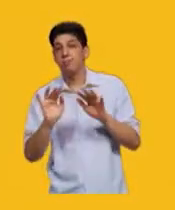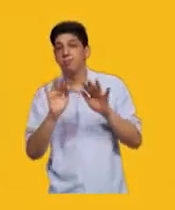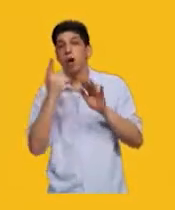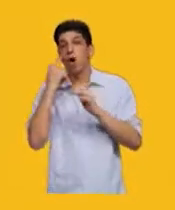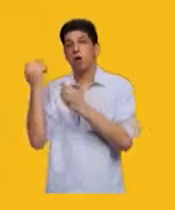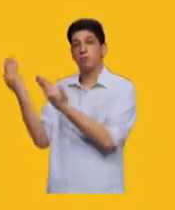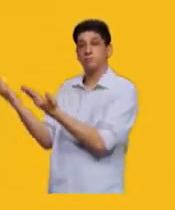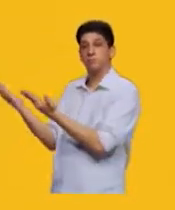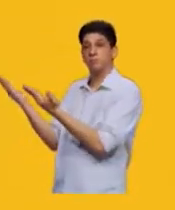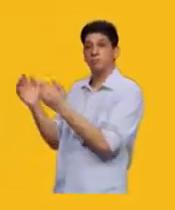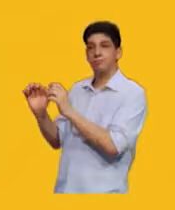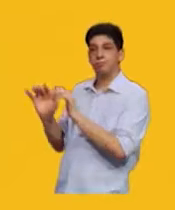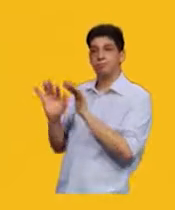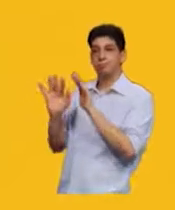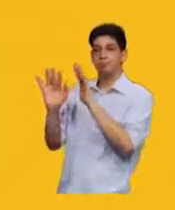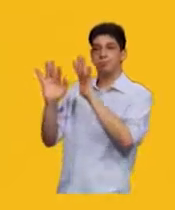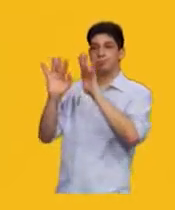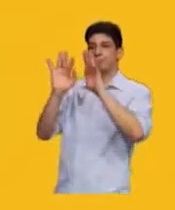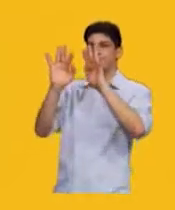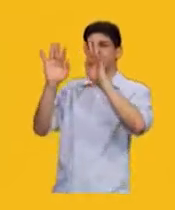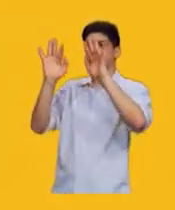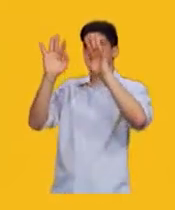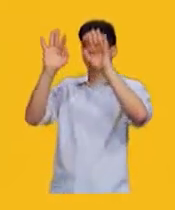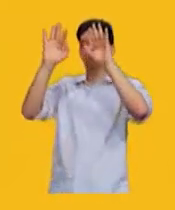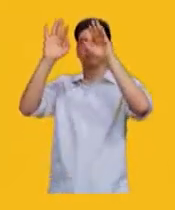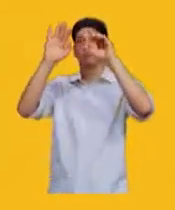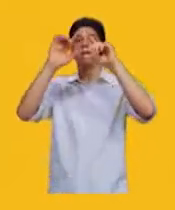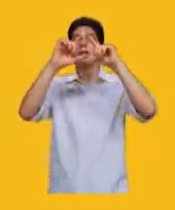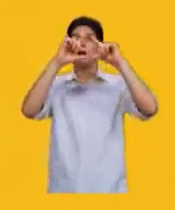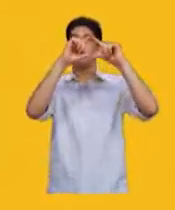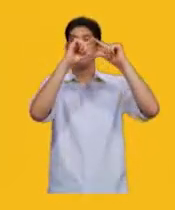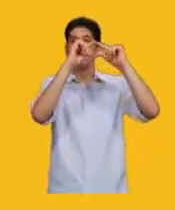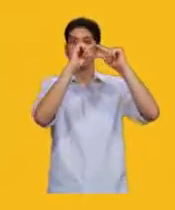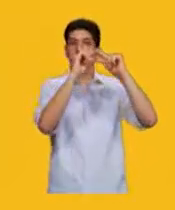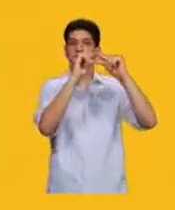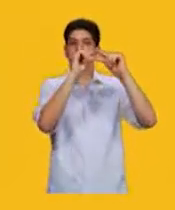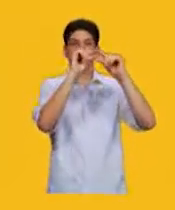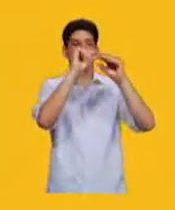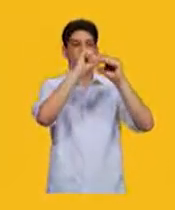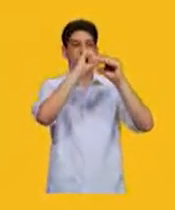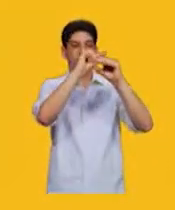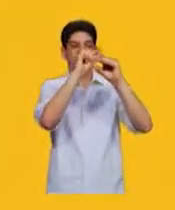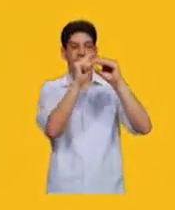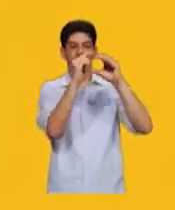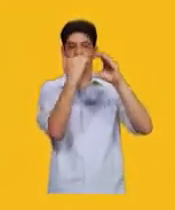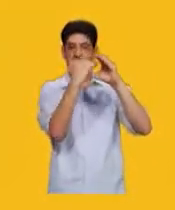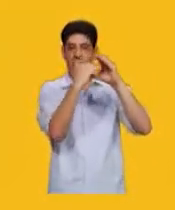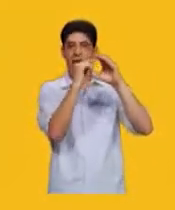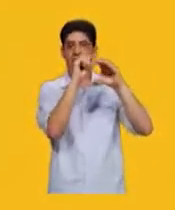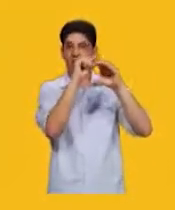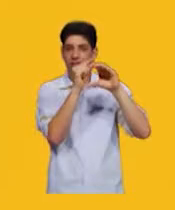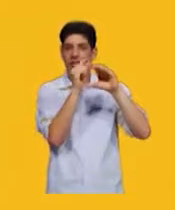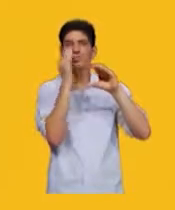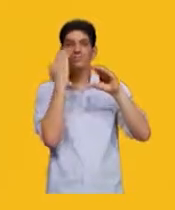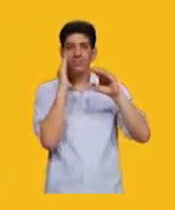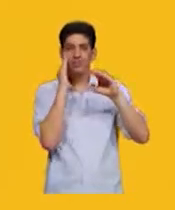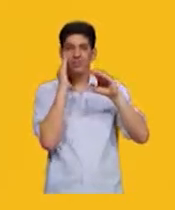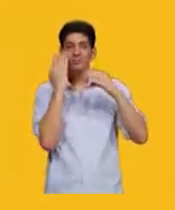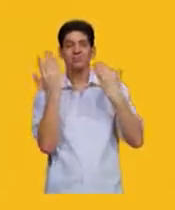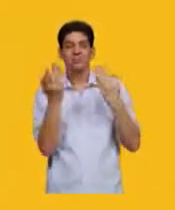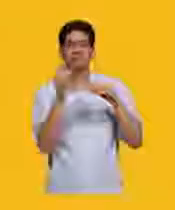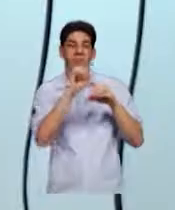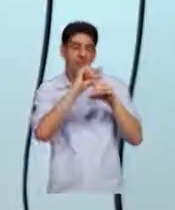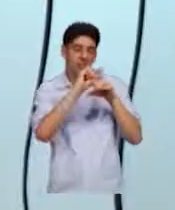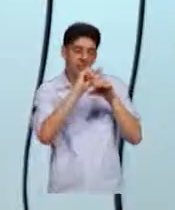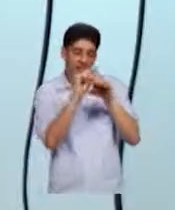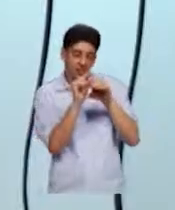destruindo essa camada. É por isso que a gente fala dos buracos da camada de ozônio e, na verdade, ela está afinando.